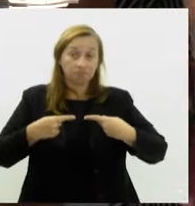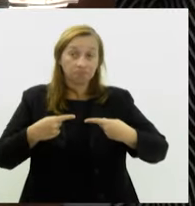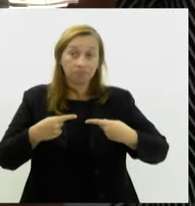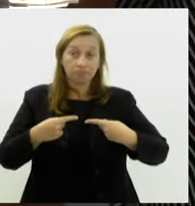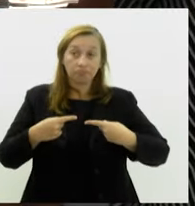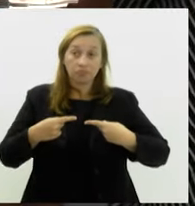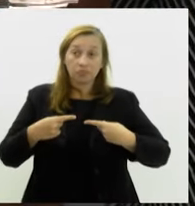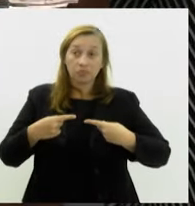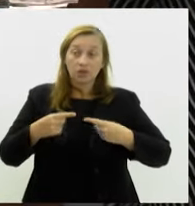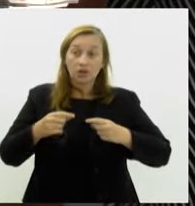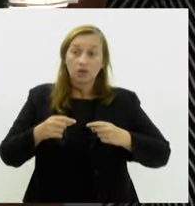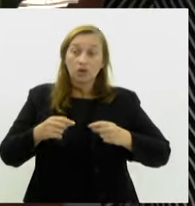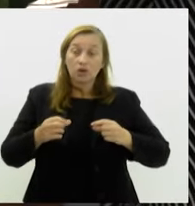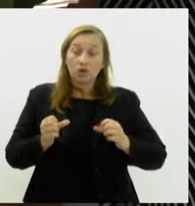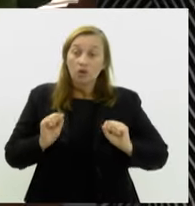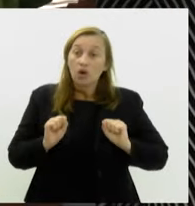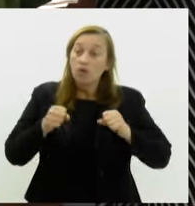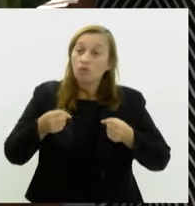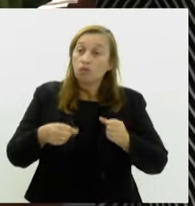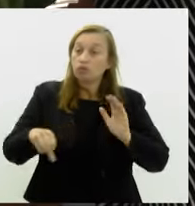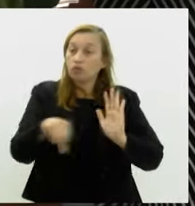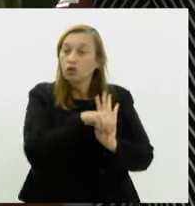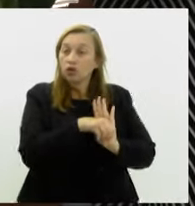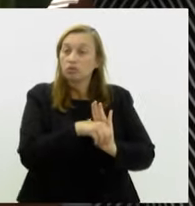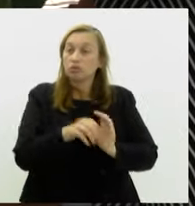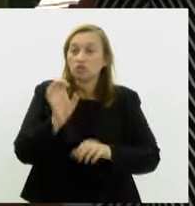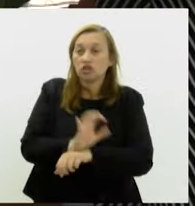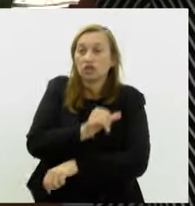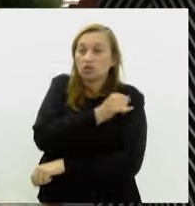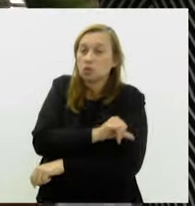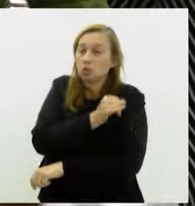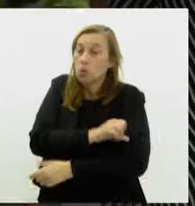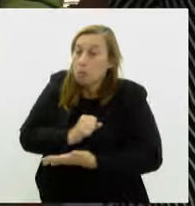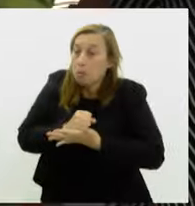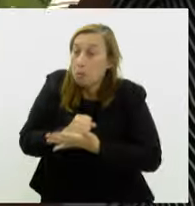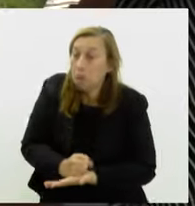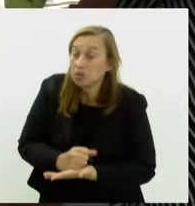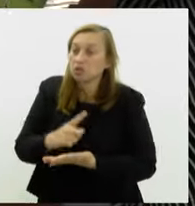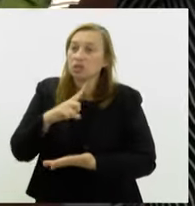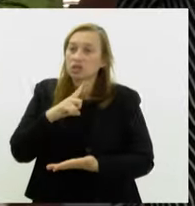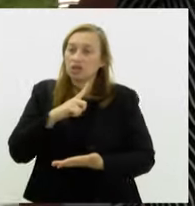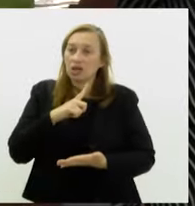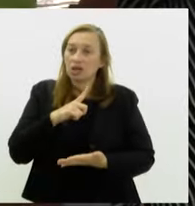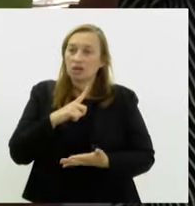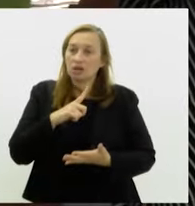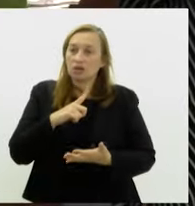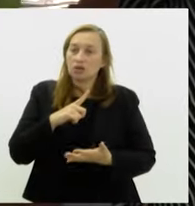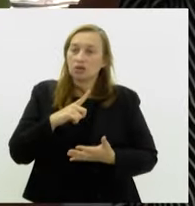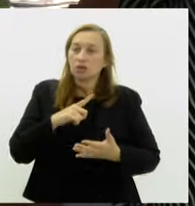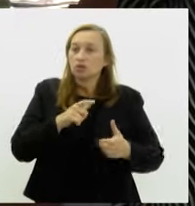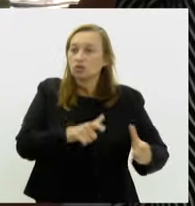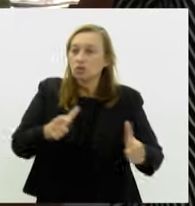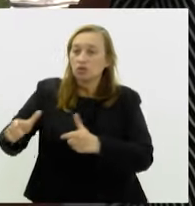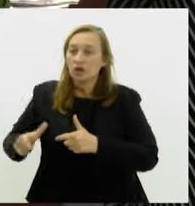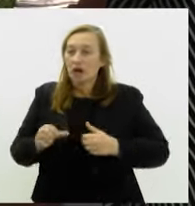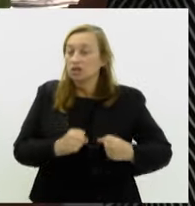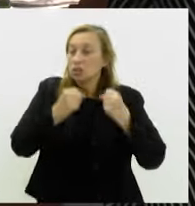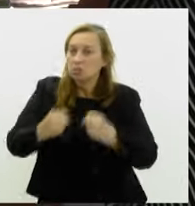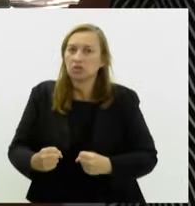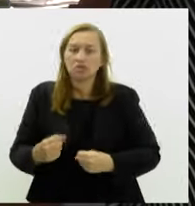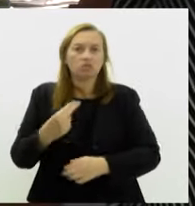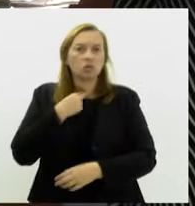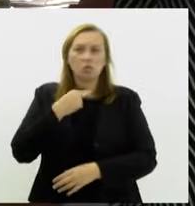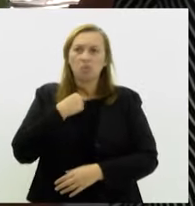a força do crime no Estado do Rio de Janeiro e o peso que ele tem nas suas estruturas de poder. A gente não pode